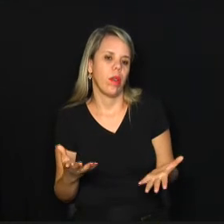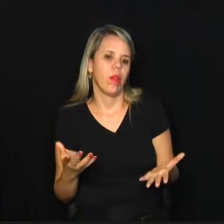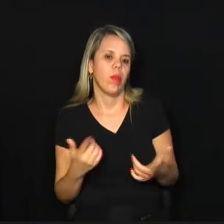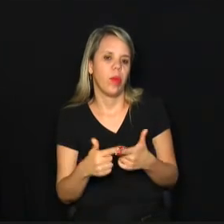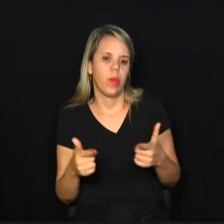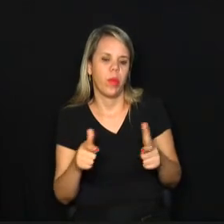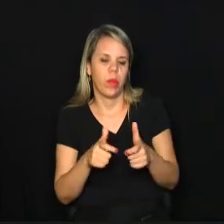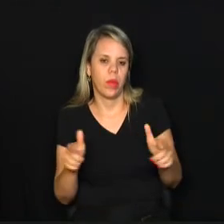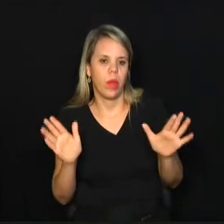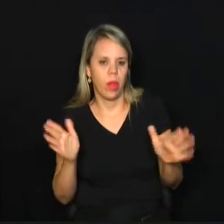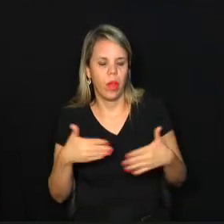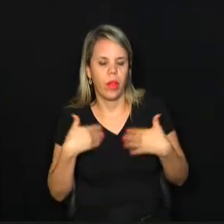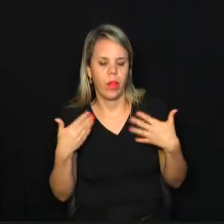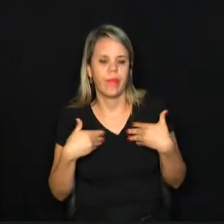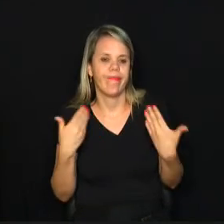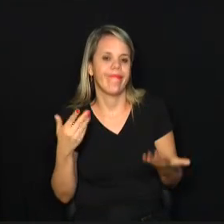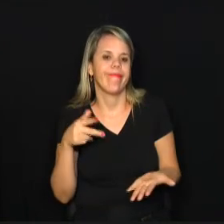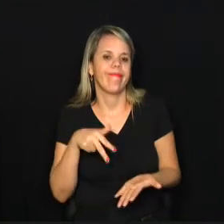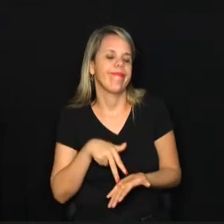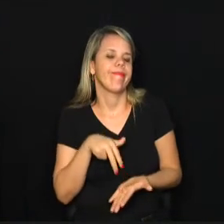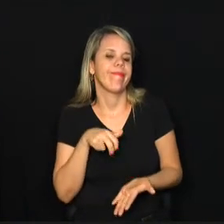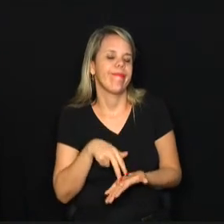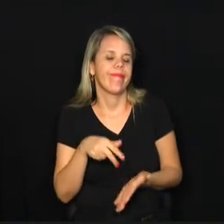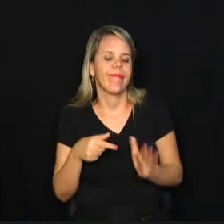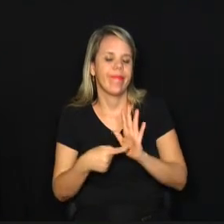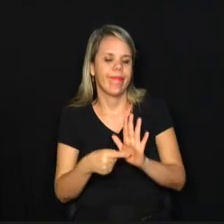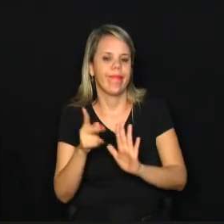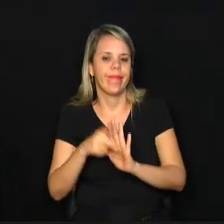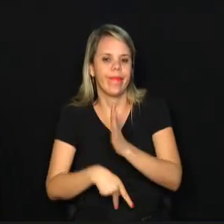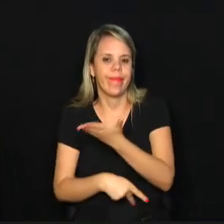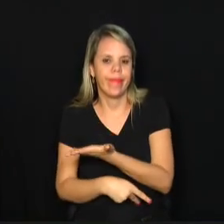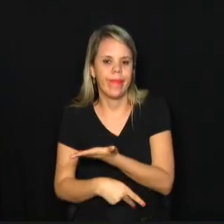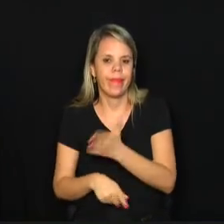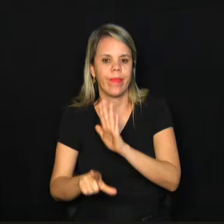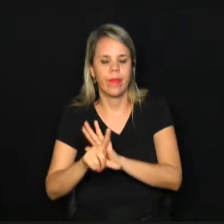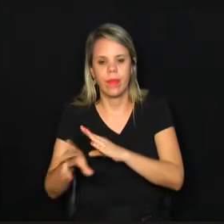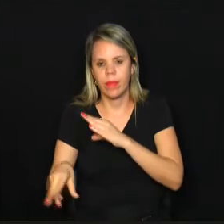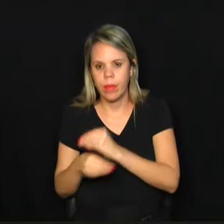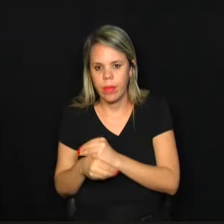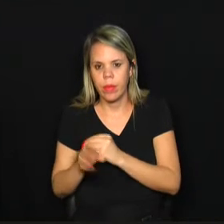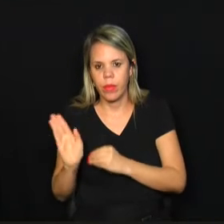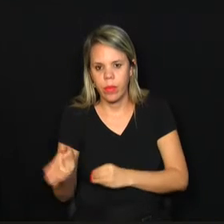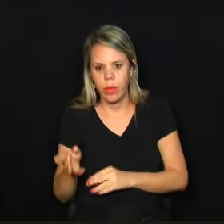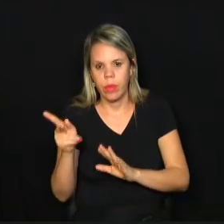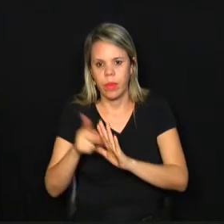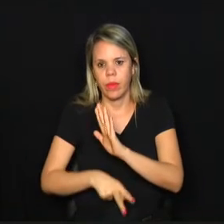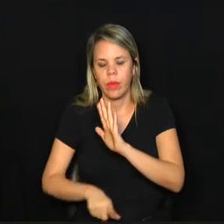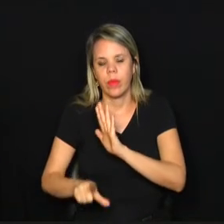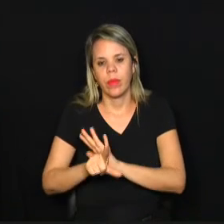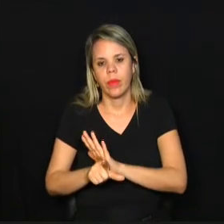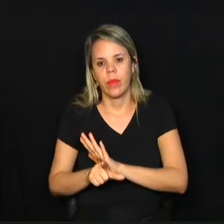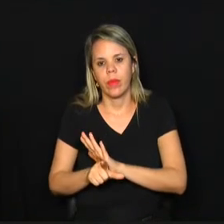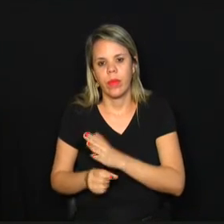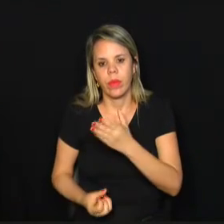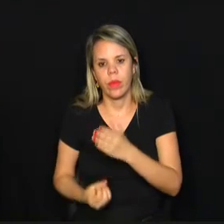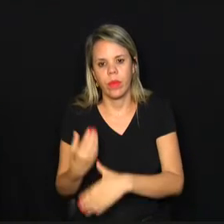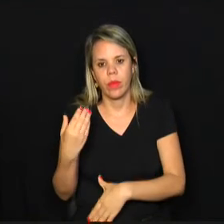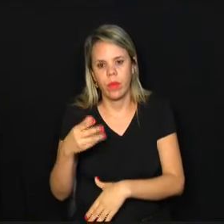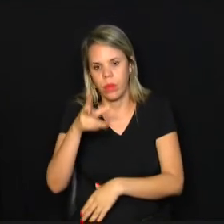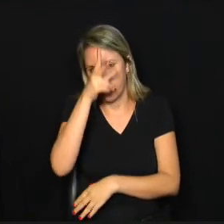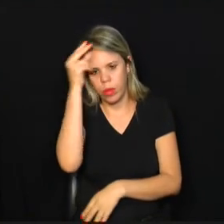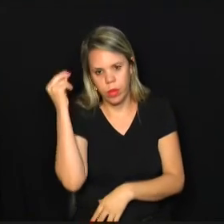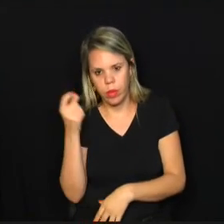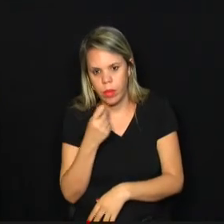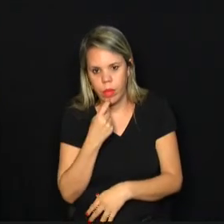fico contente de ter conseguido apresentar esse projeto de lei em complemento ao projeto de lei que veio por parte da Prefeitura